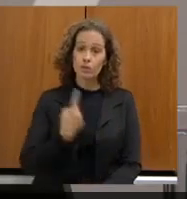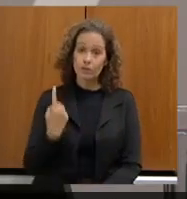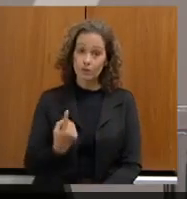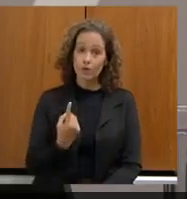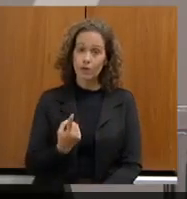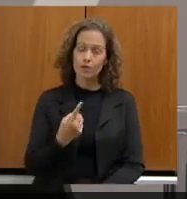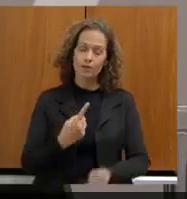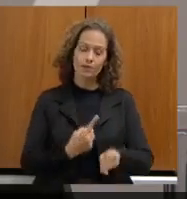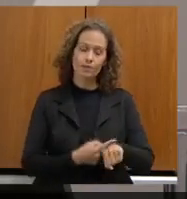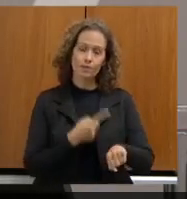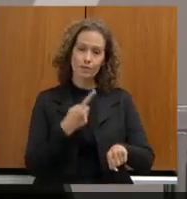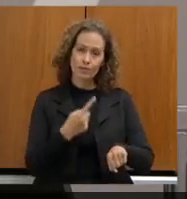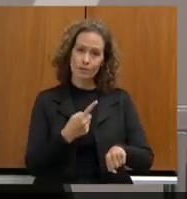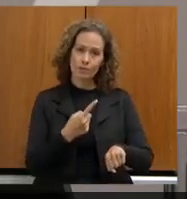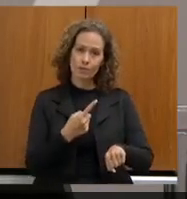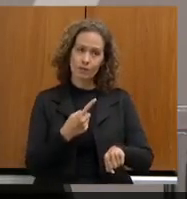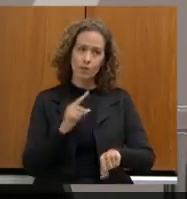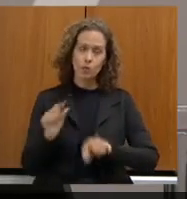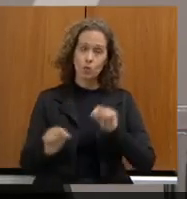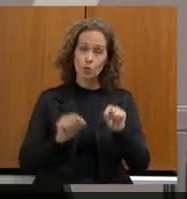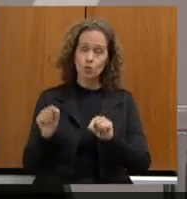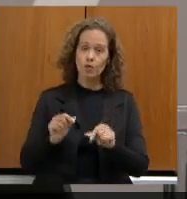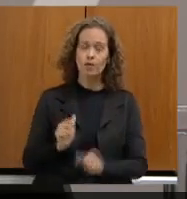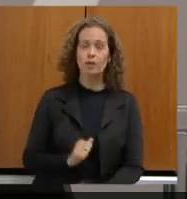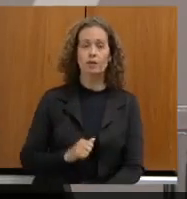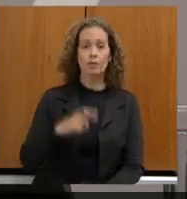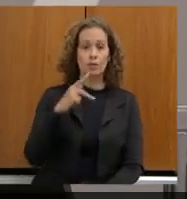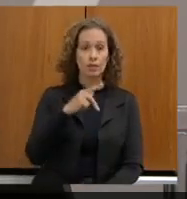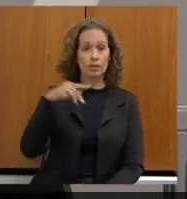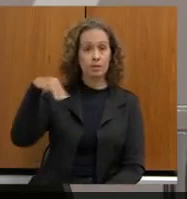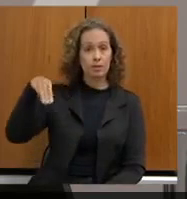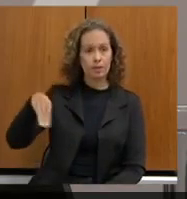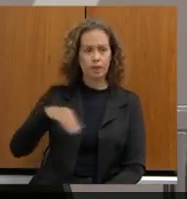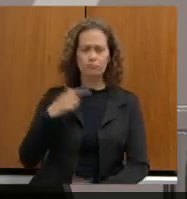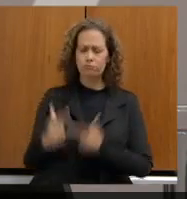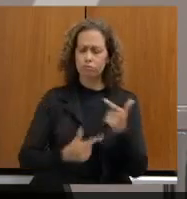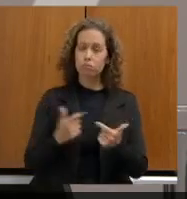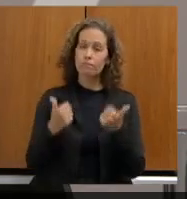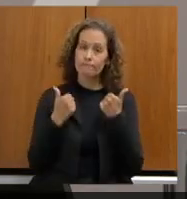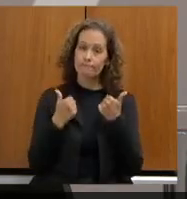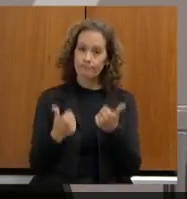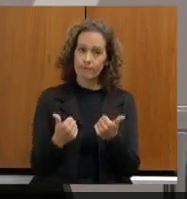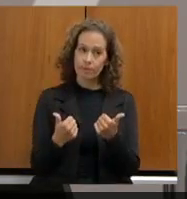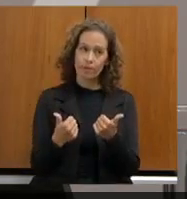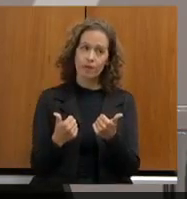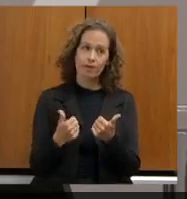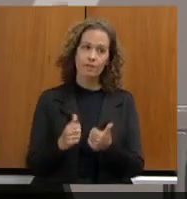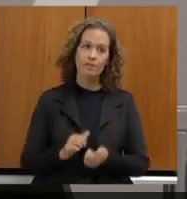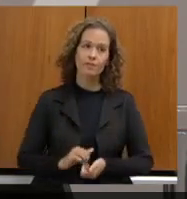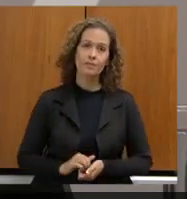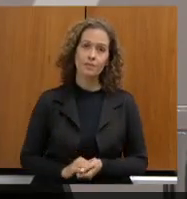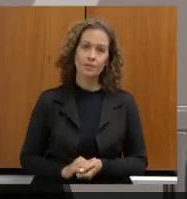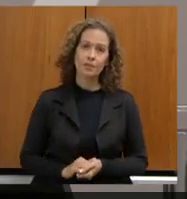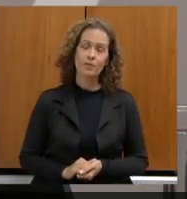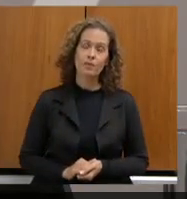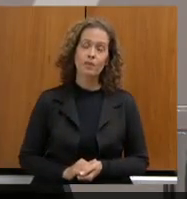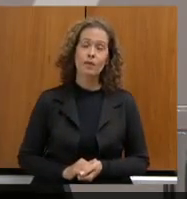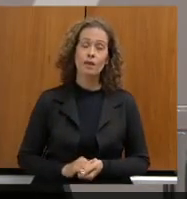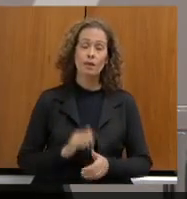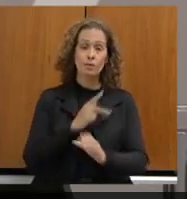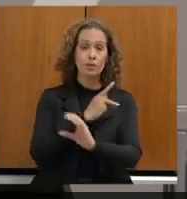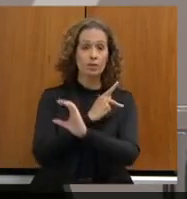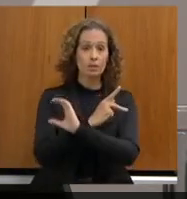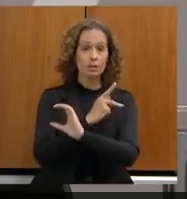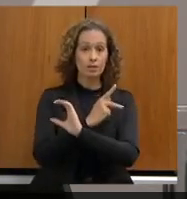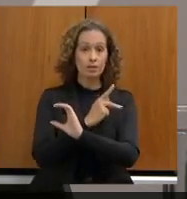momento e em que a polícia militar Tem trabalhado muito bem que a polícia civil